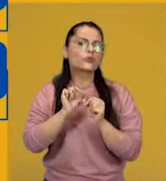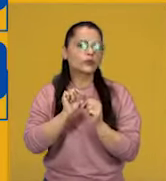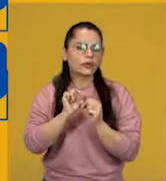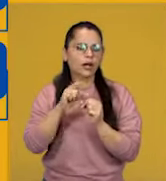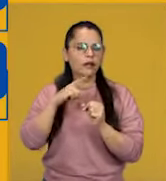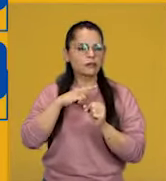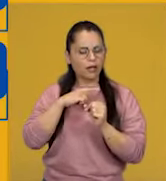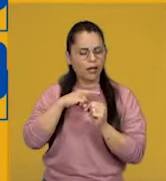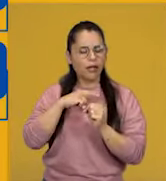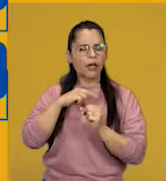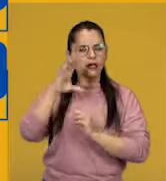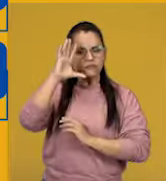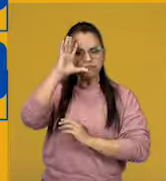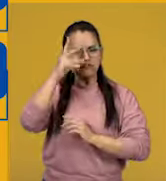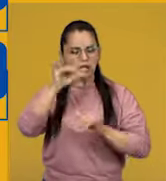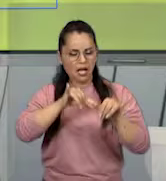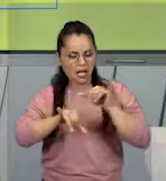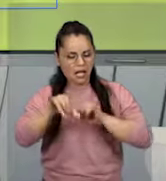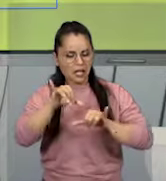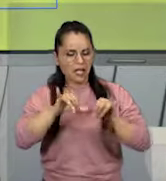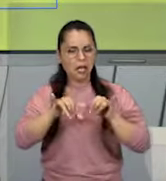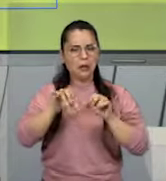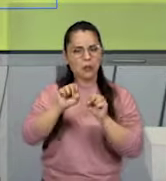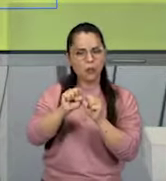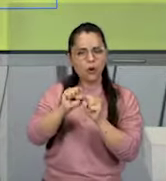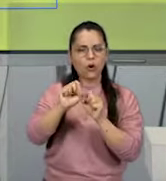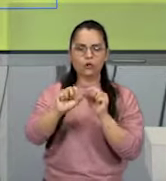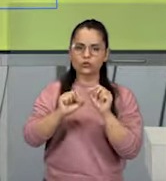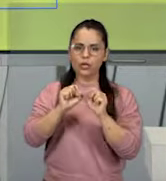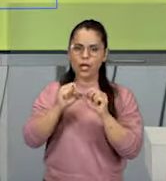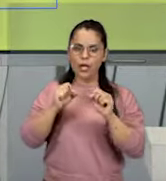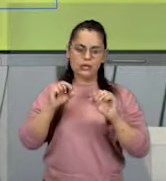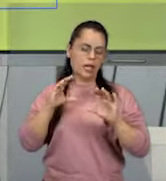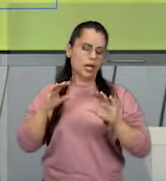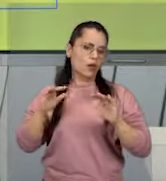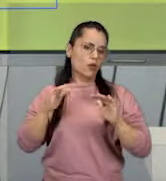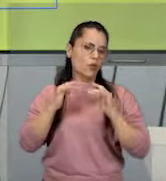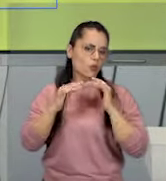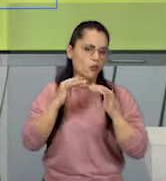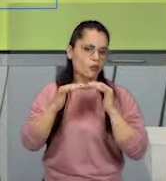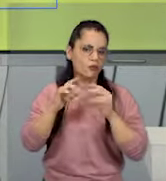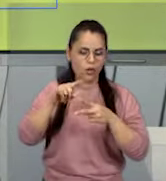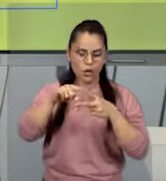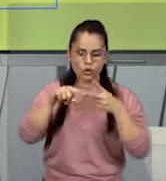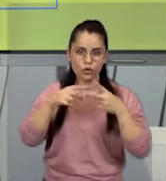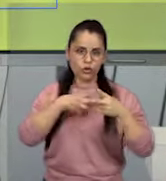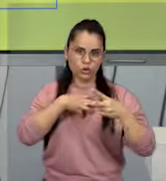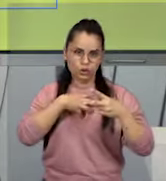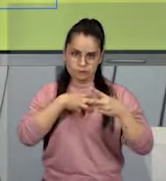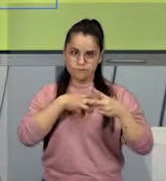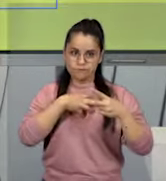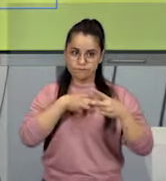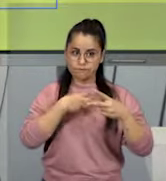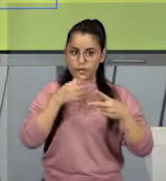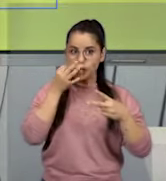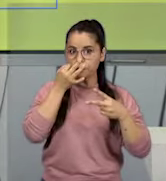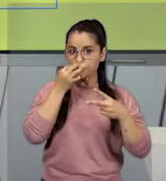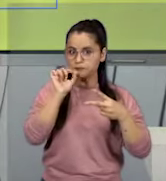envolvido nas reações químicas e ele pode se movimentar de duas formas né